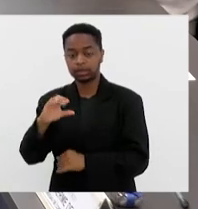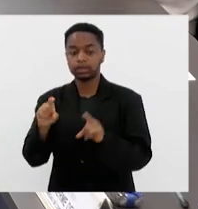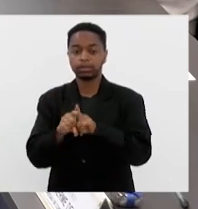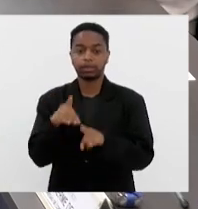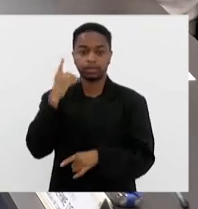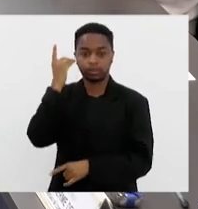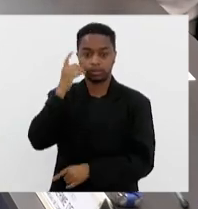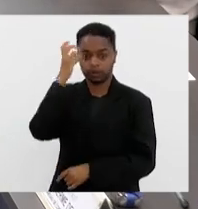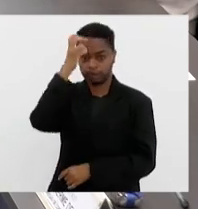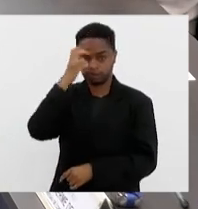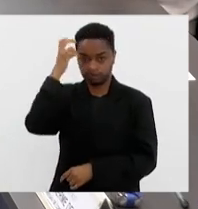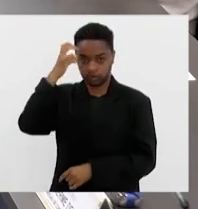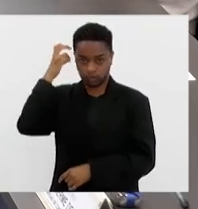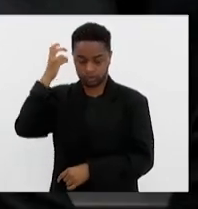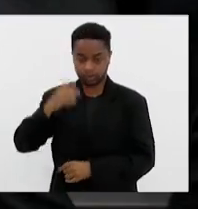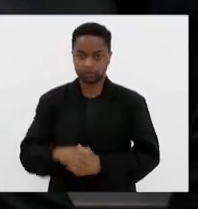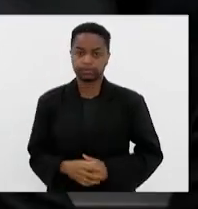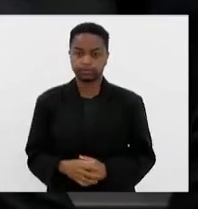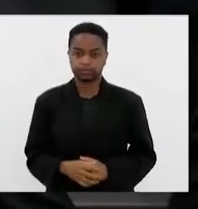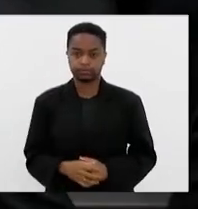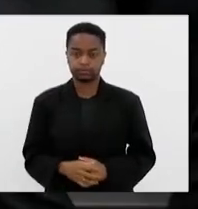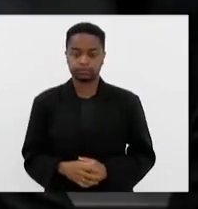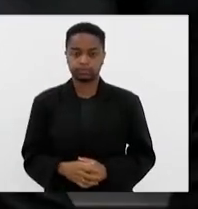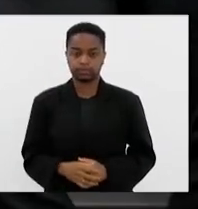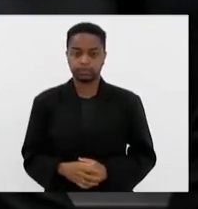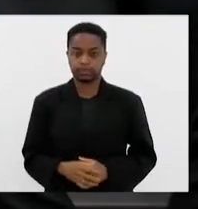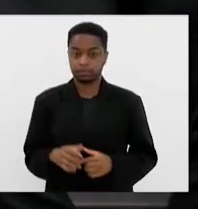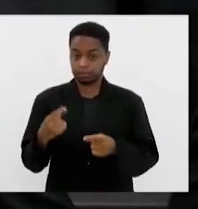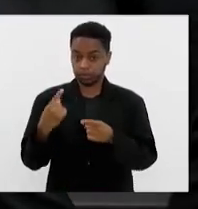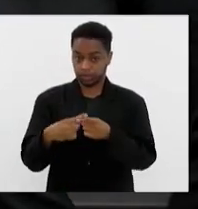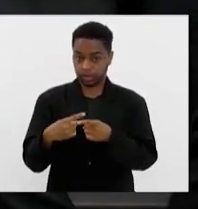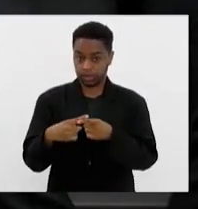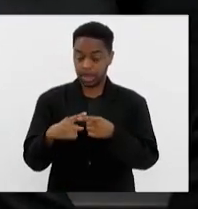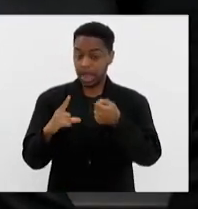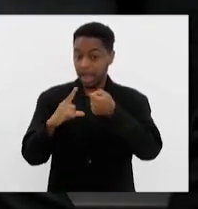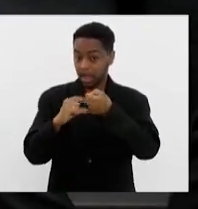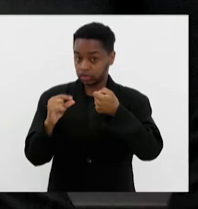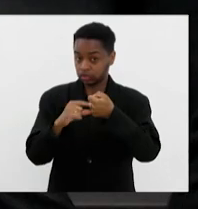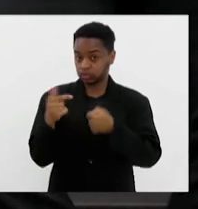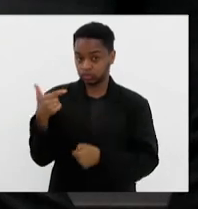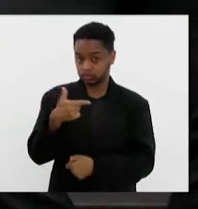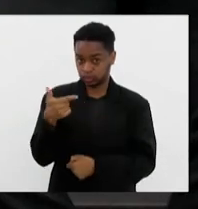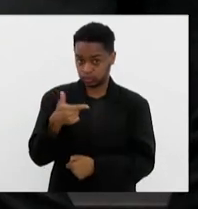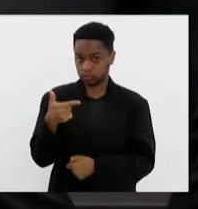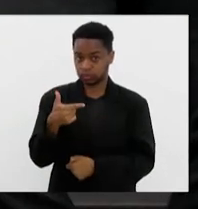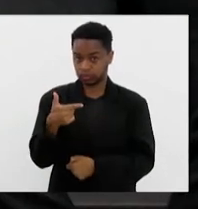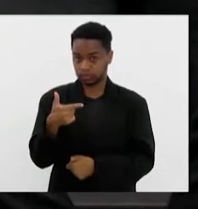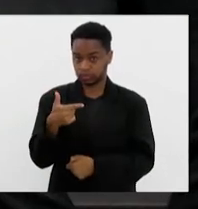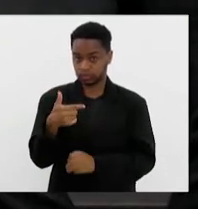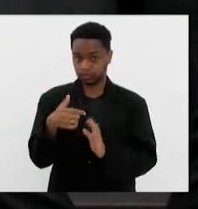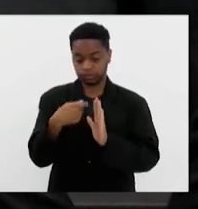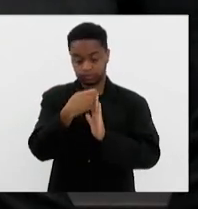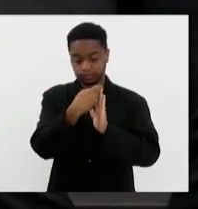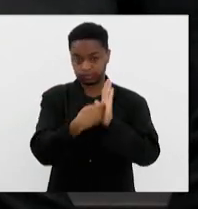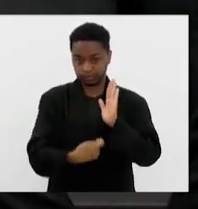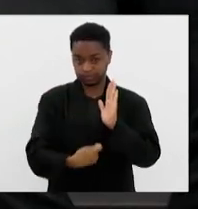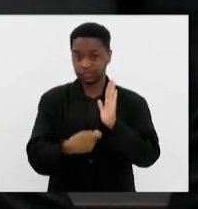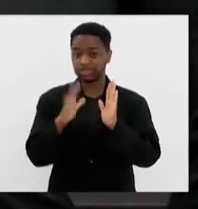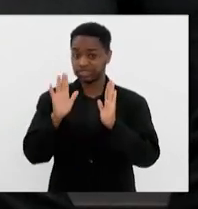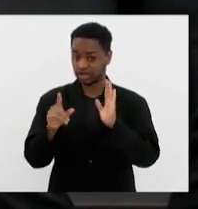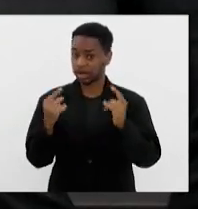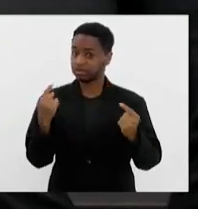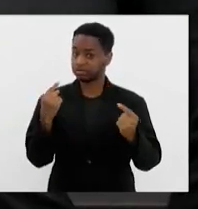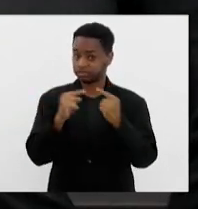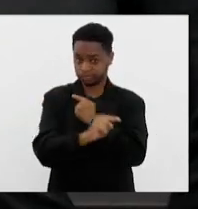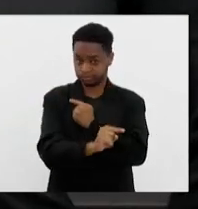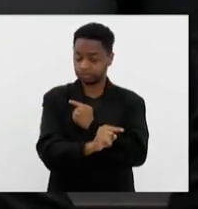deputada Verônica. Primeiro, porque o artigo 2º, a redação já é uma contradição